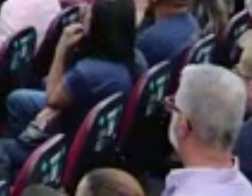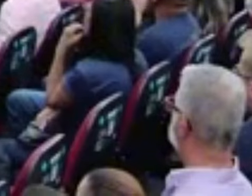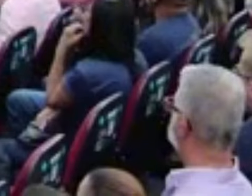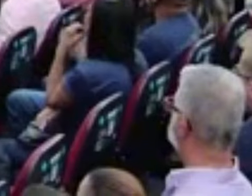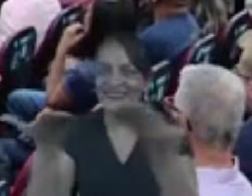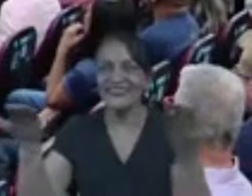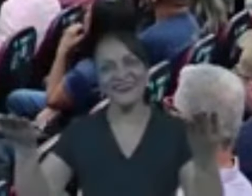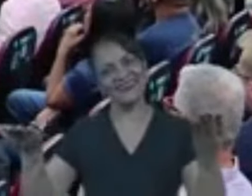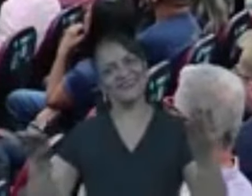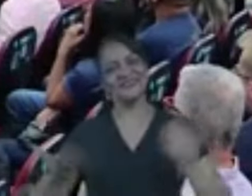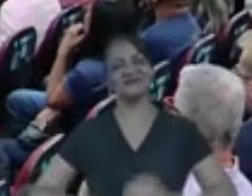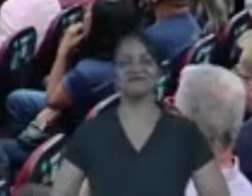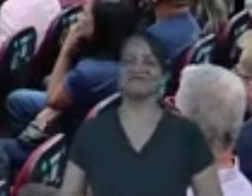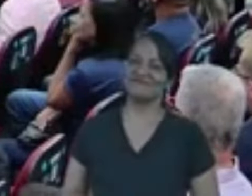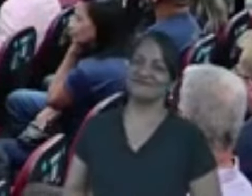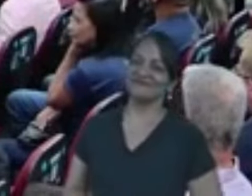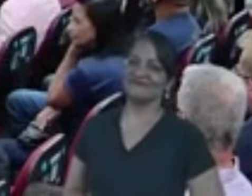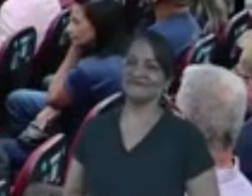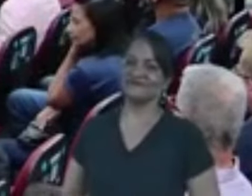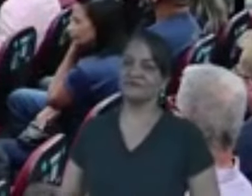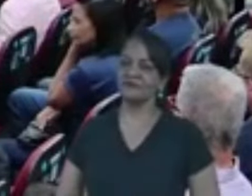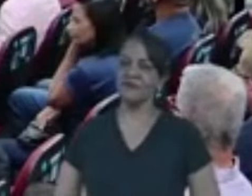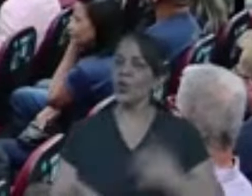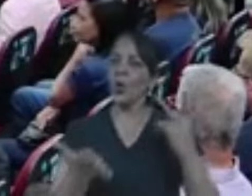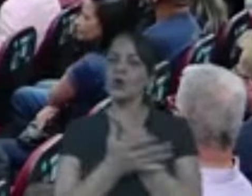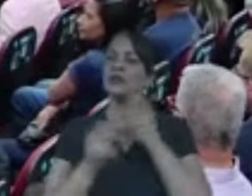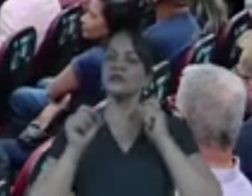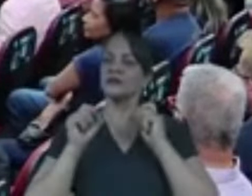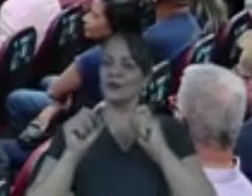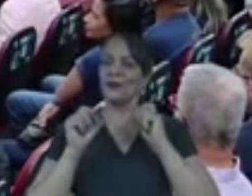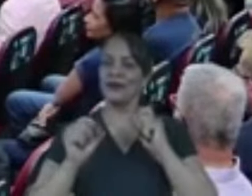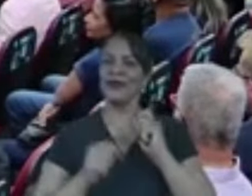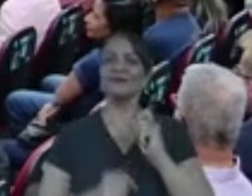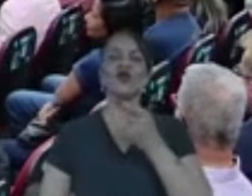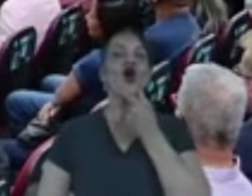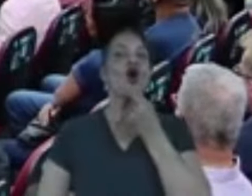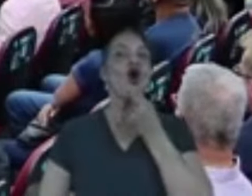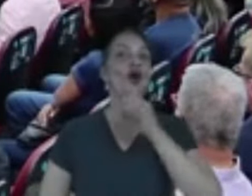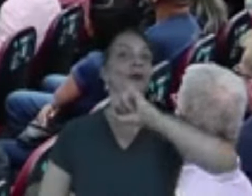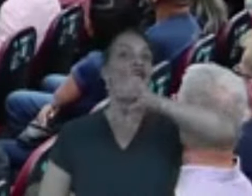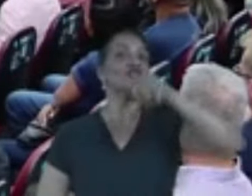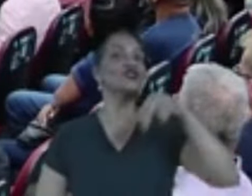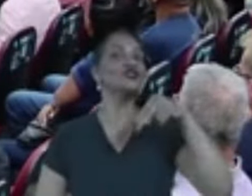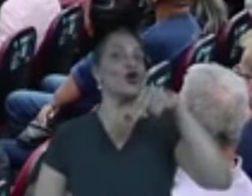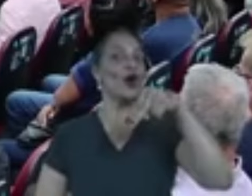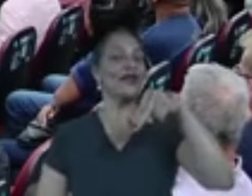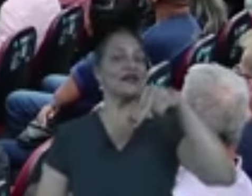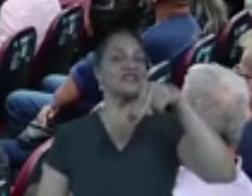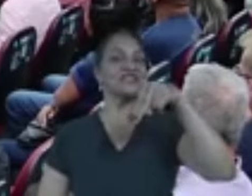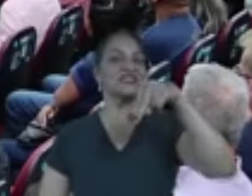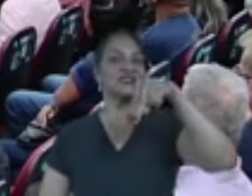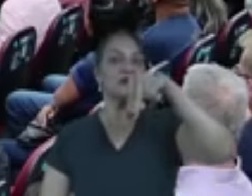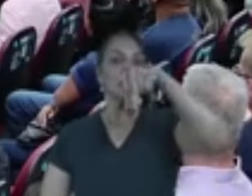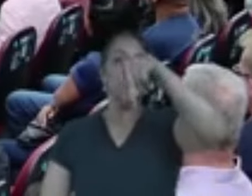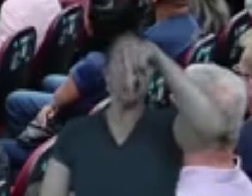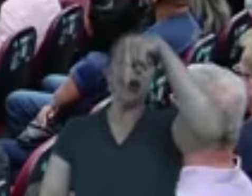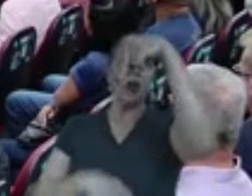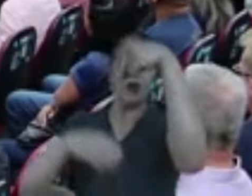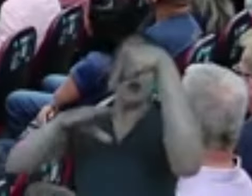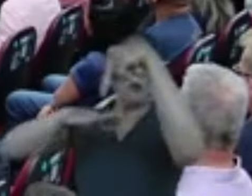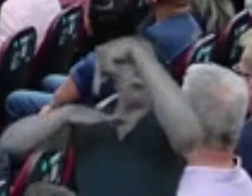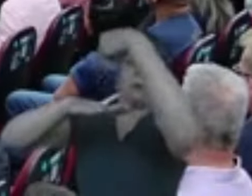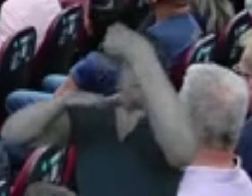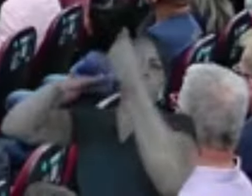E jogaram ele no mar. A Bíblia diz que um grande peixe engoliu ele. Eu acho que foi uma